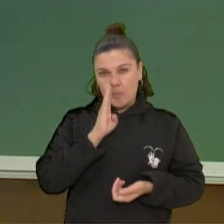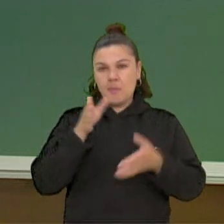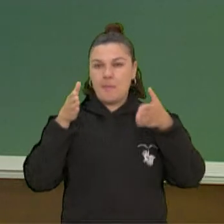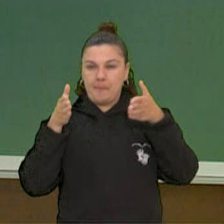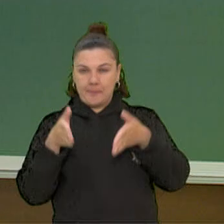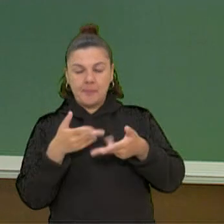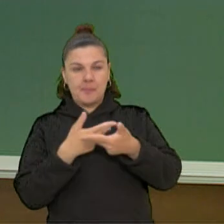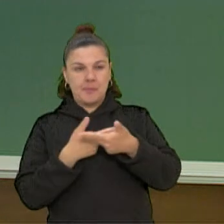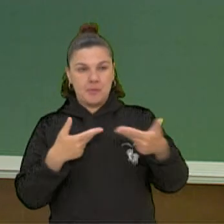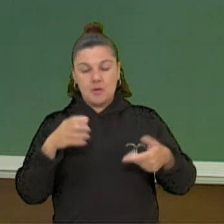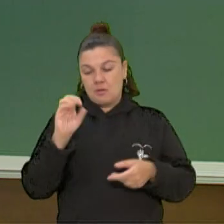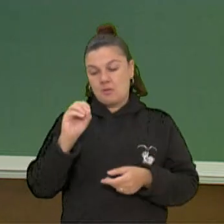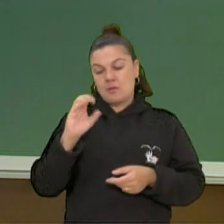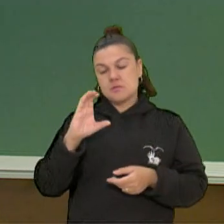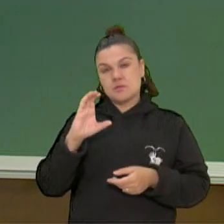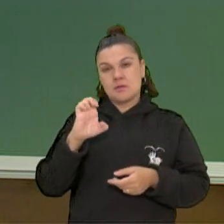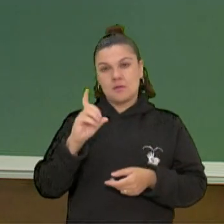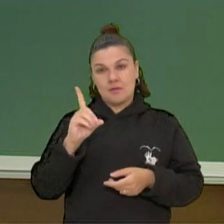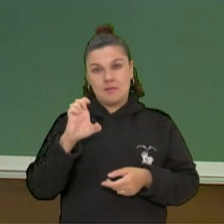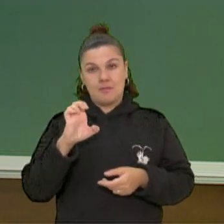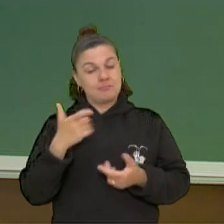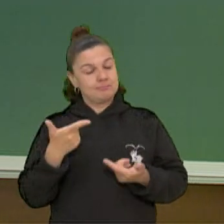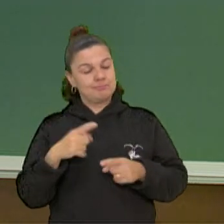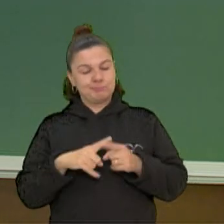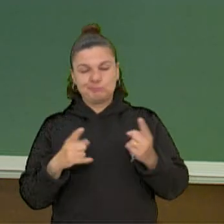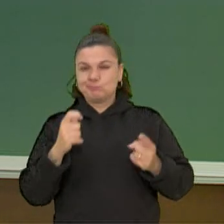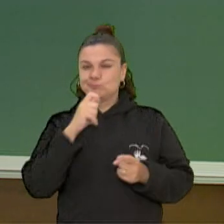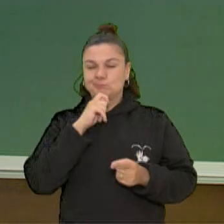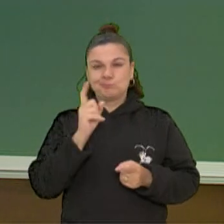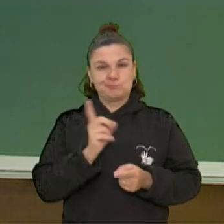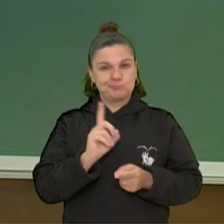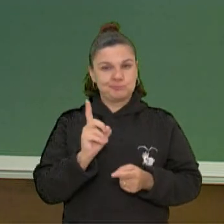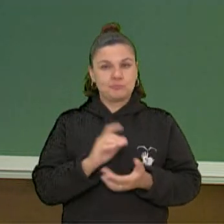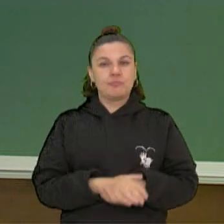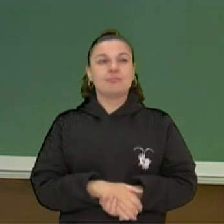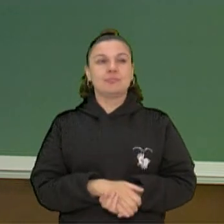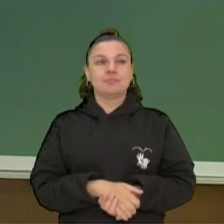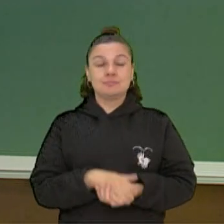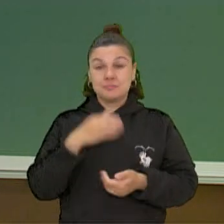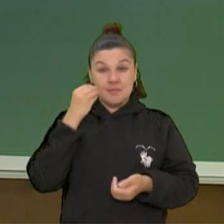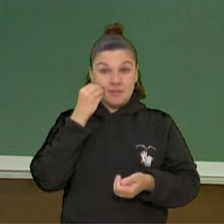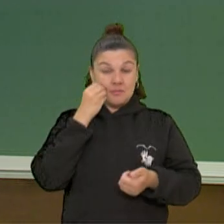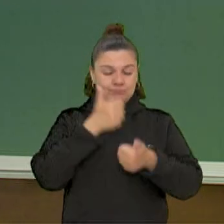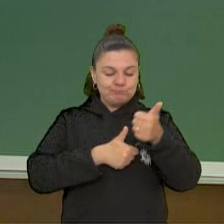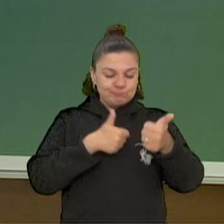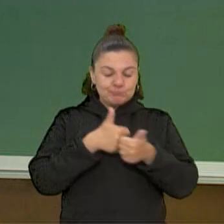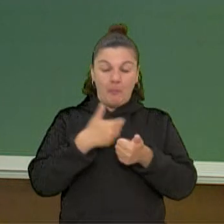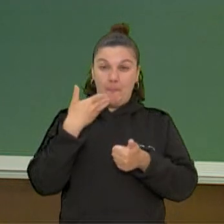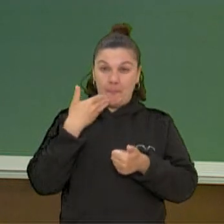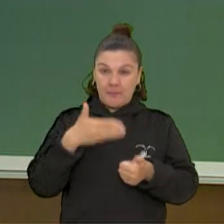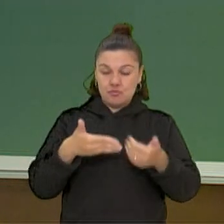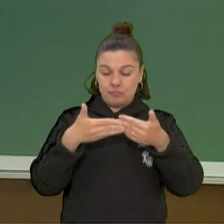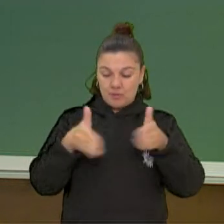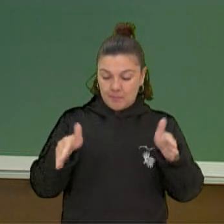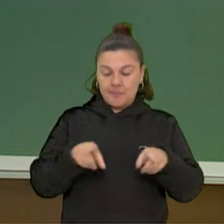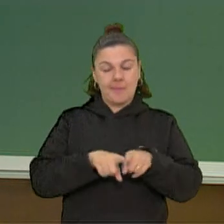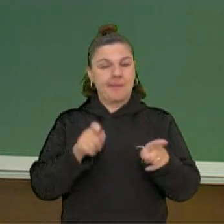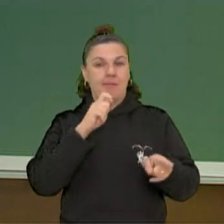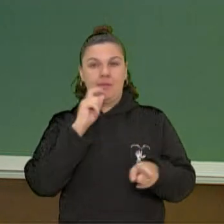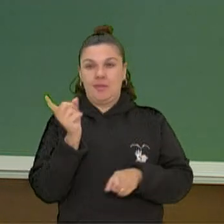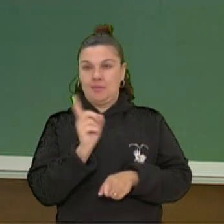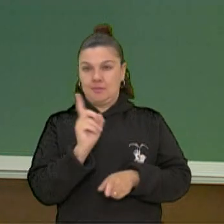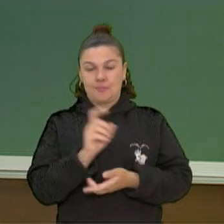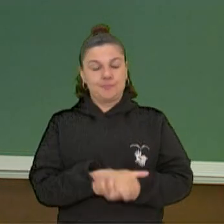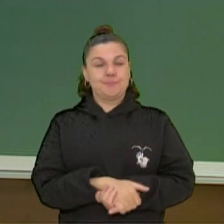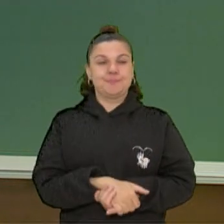algumas ações da OCDE, mas ainda, se não me falha a memória, está buscando uma aprovação para fazer parte. Então, os